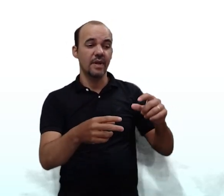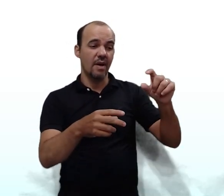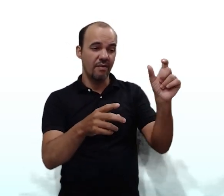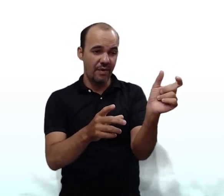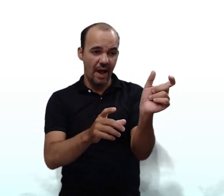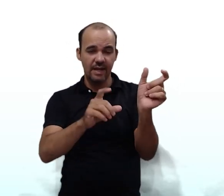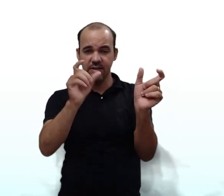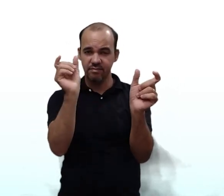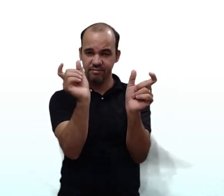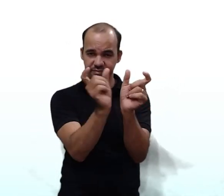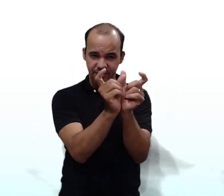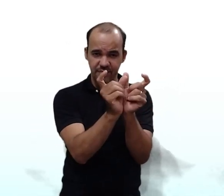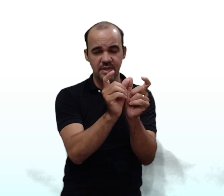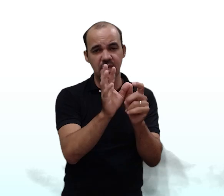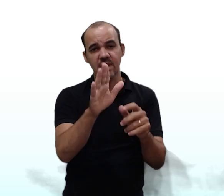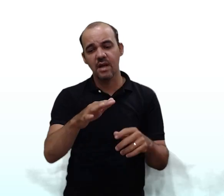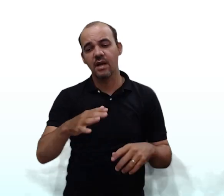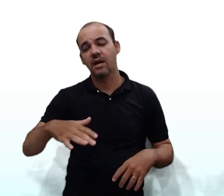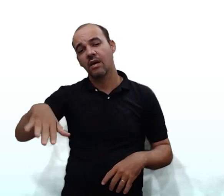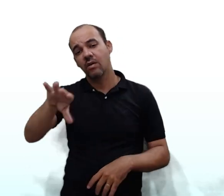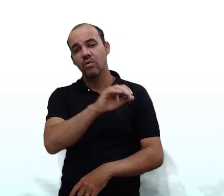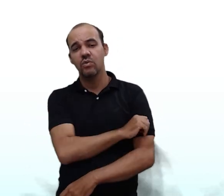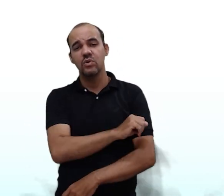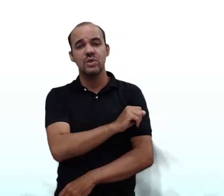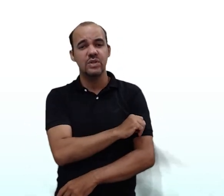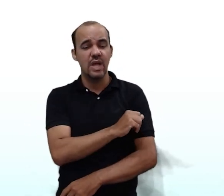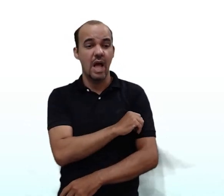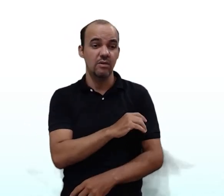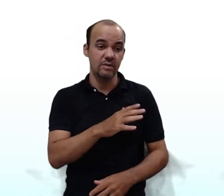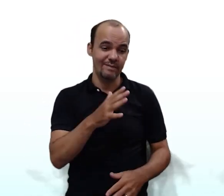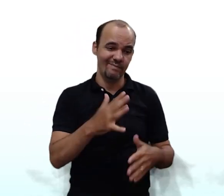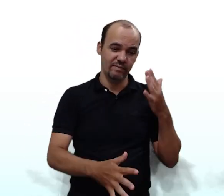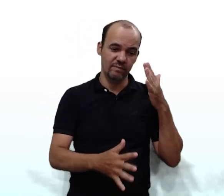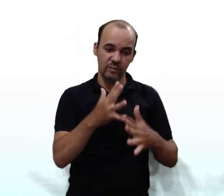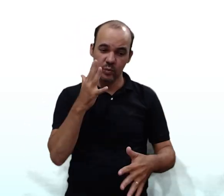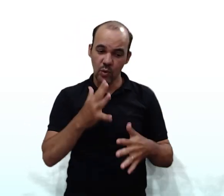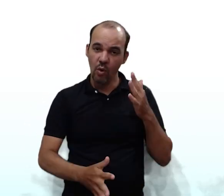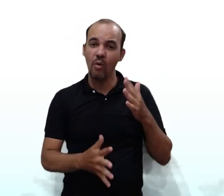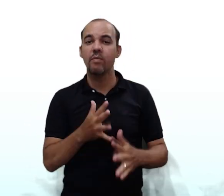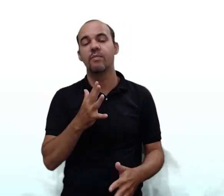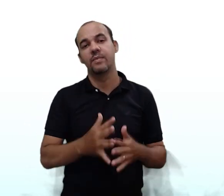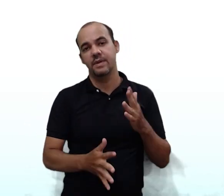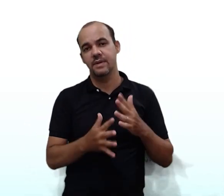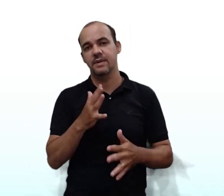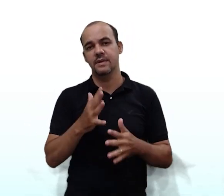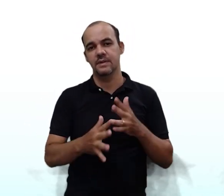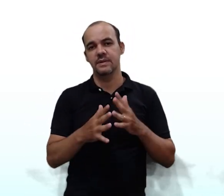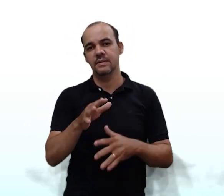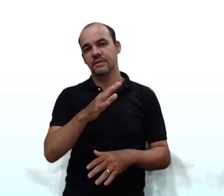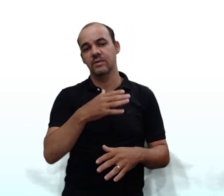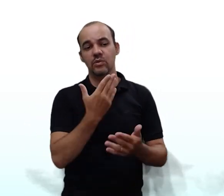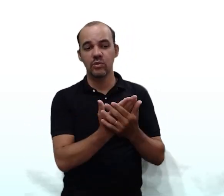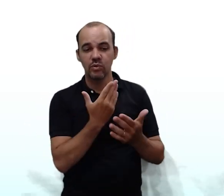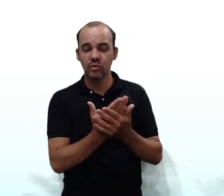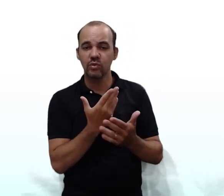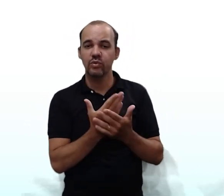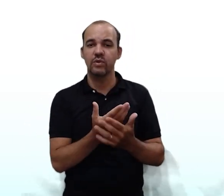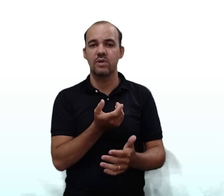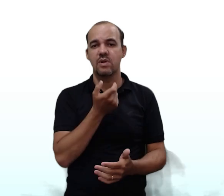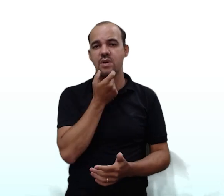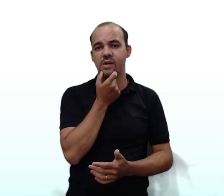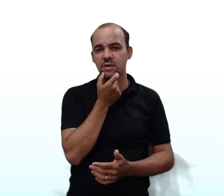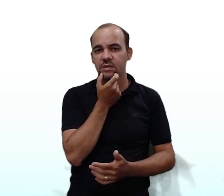dos assuntos mais temidos ali por estudantes brasileiros de língua inglesa. Não